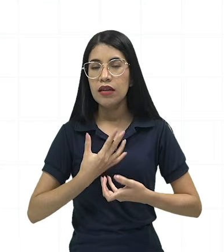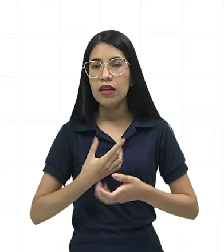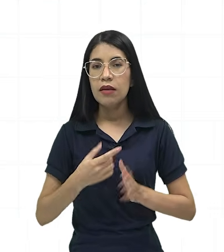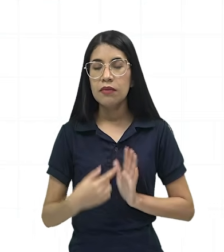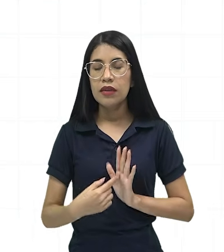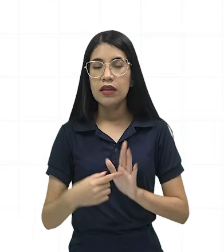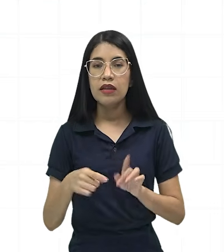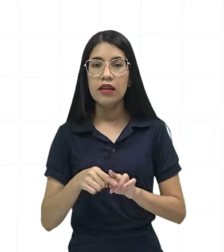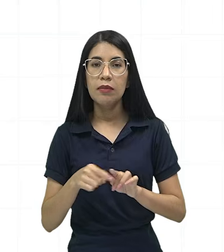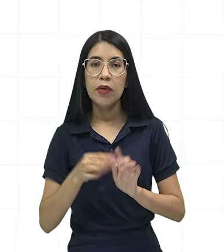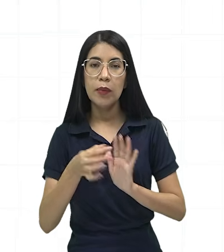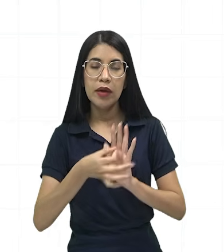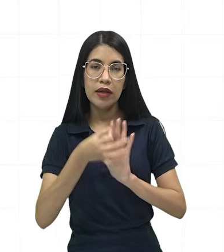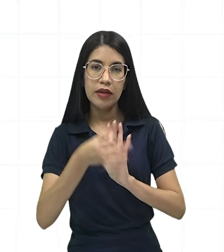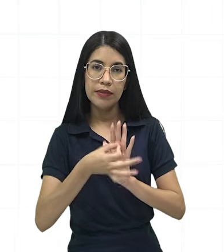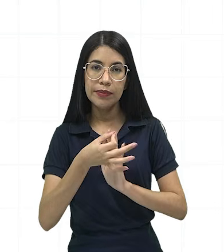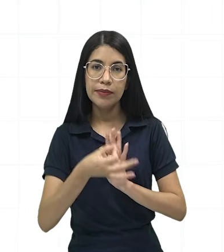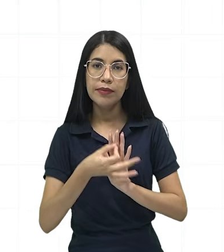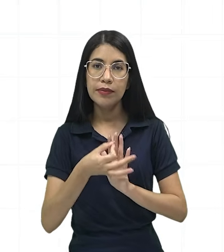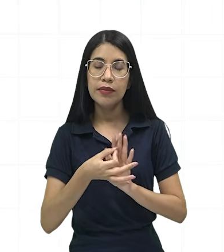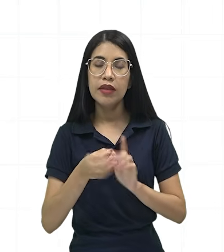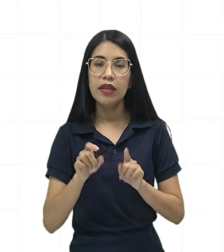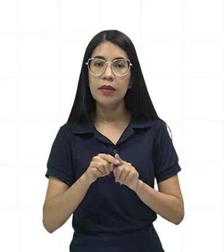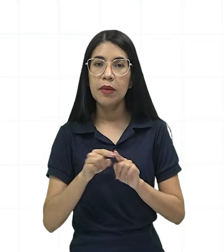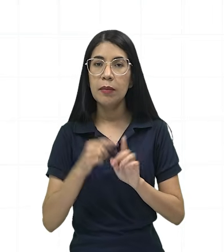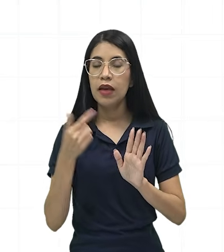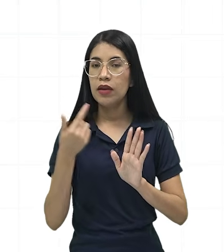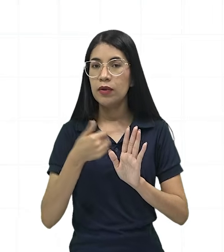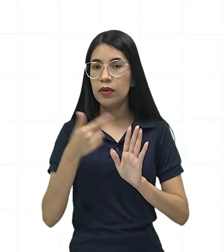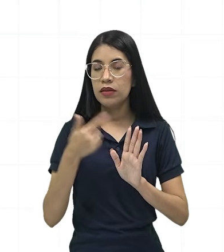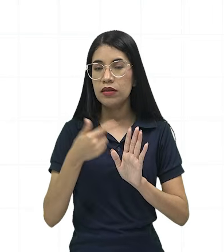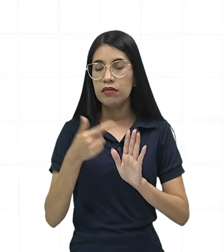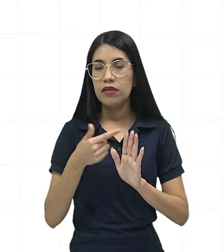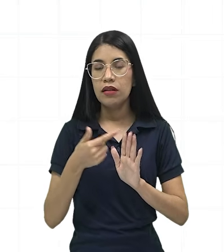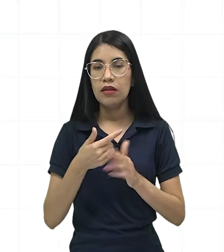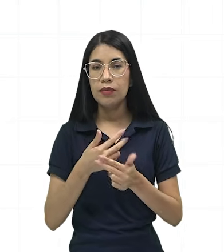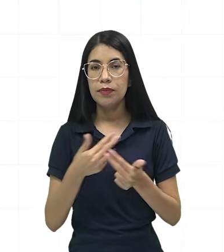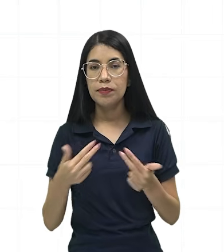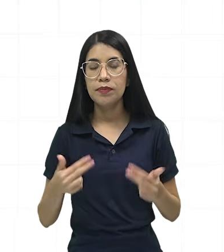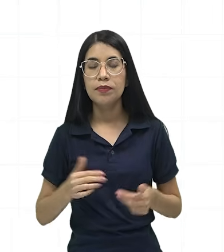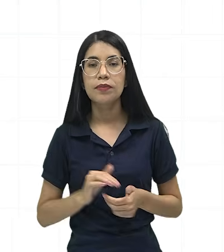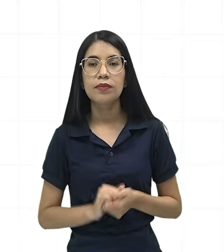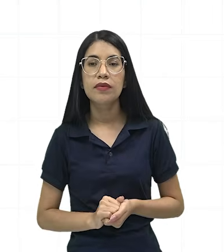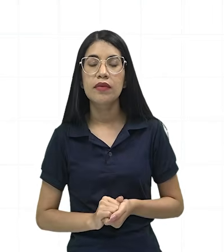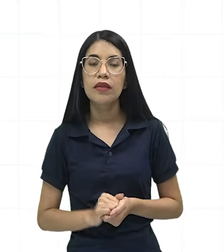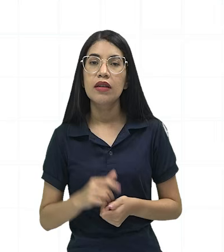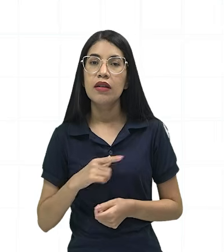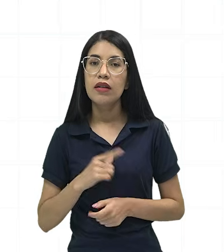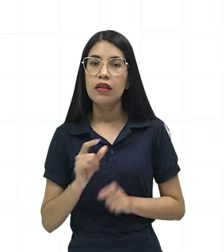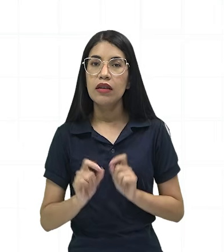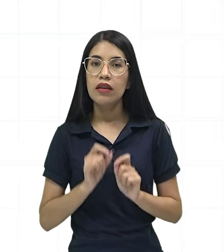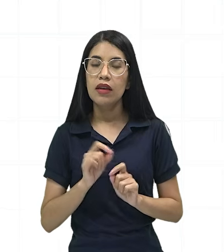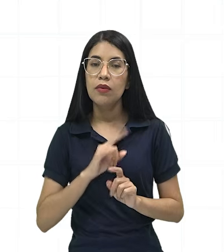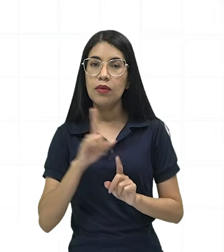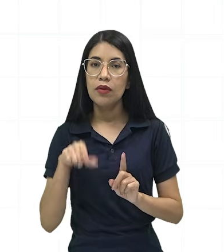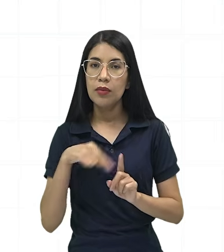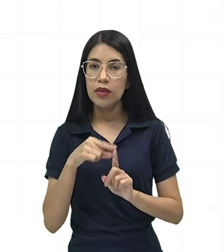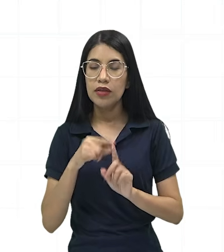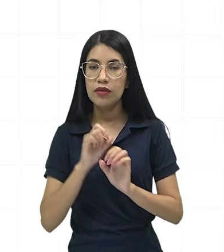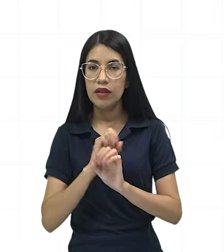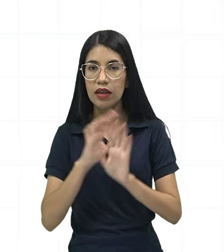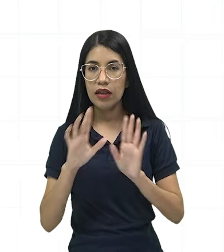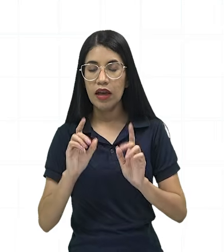para fazer uma crítica, né? Para satirizar alguma coisa. Então, eles têm essa finalidade